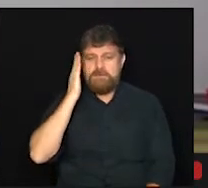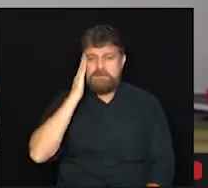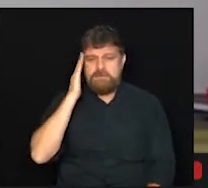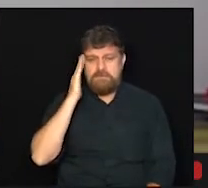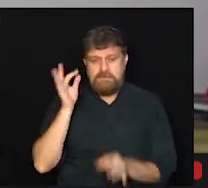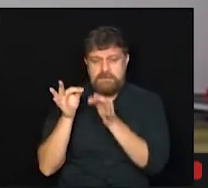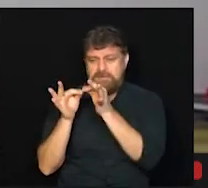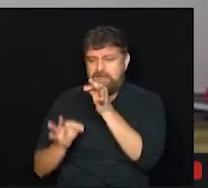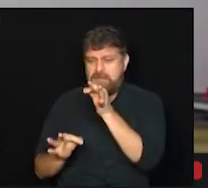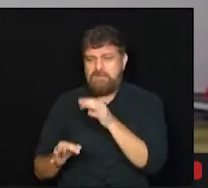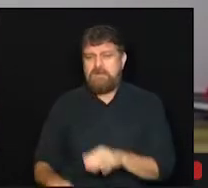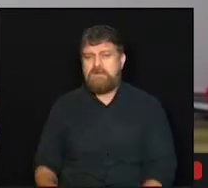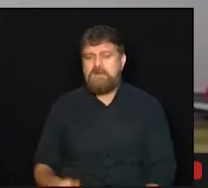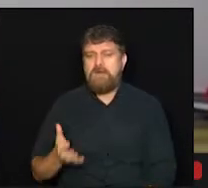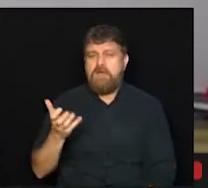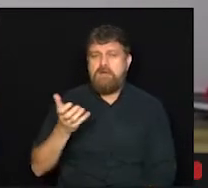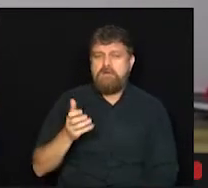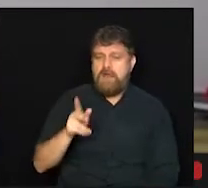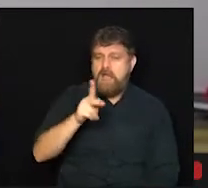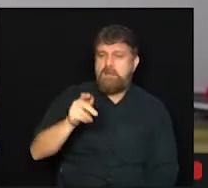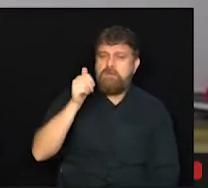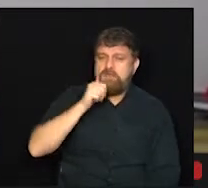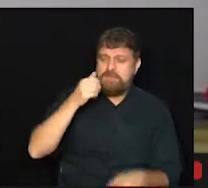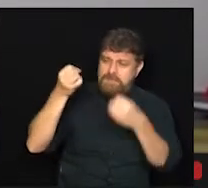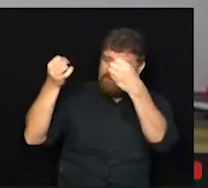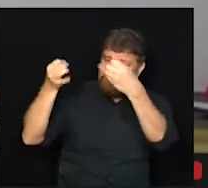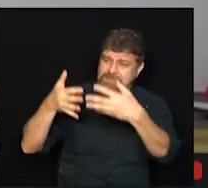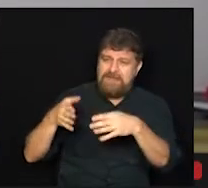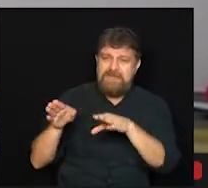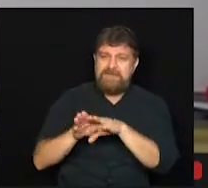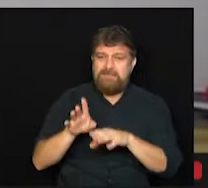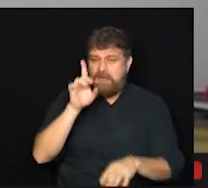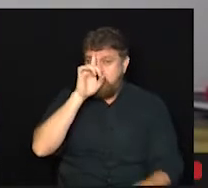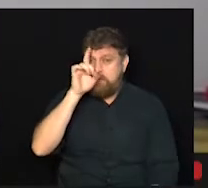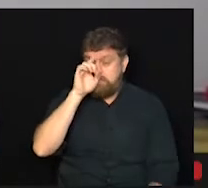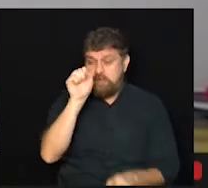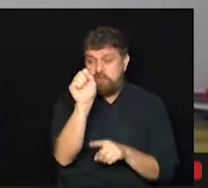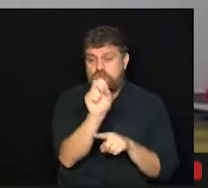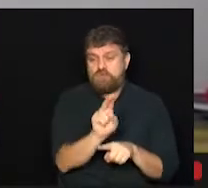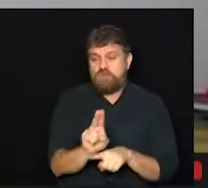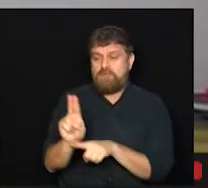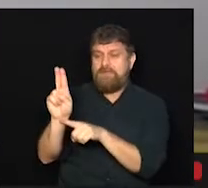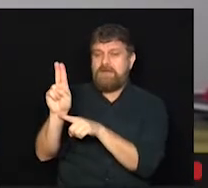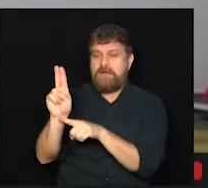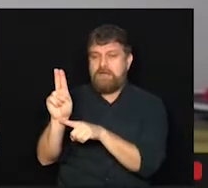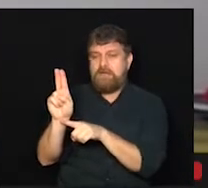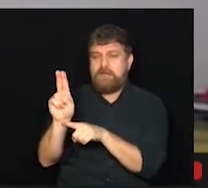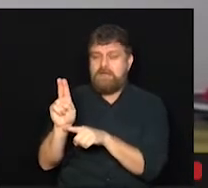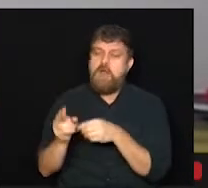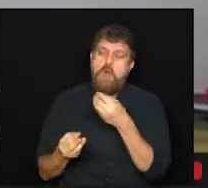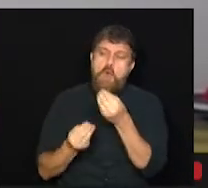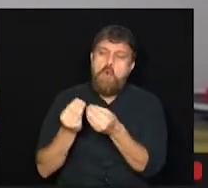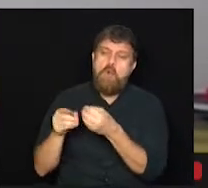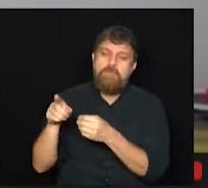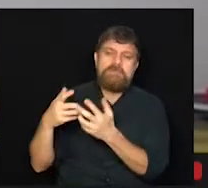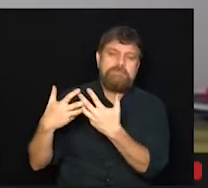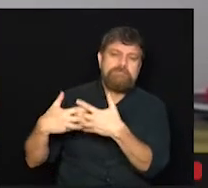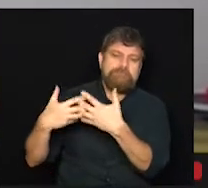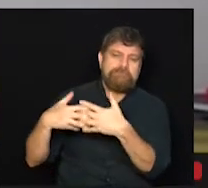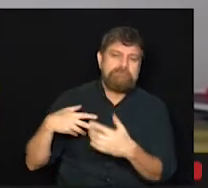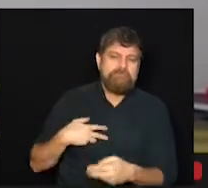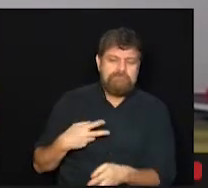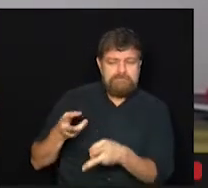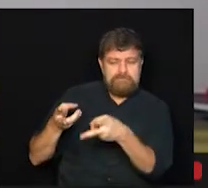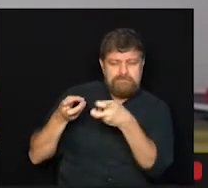muito, mas que se a senhora pudesse comentar um pouco sobre o Hospital de Sumaré, como é que está, e a gente percebe que tem